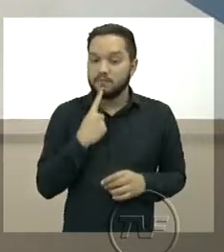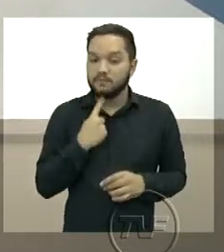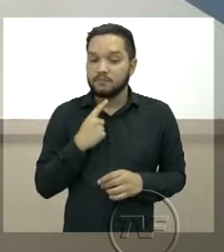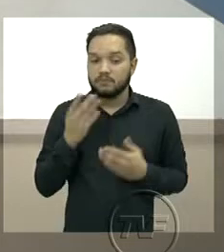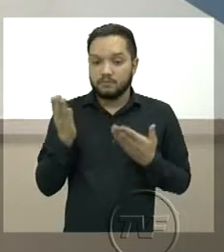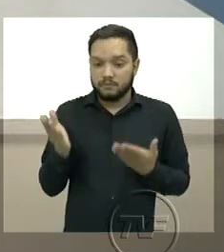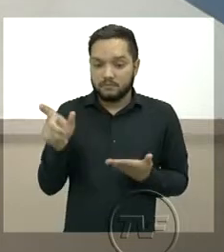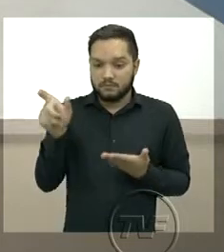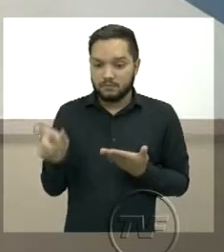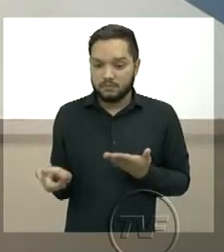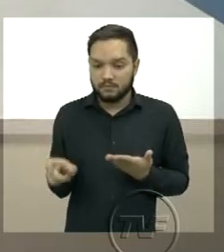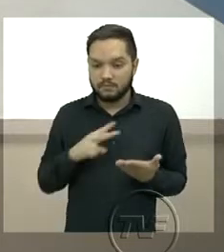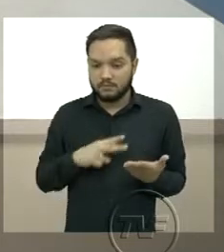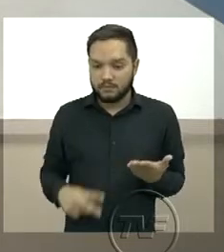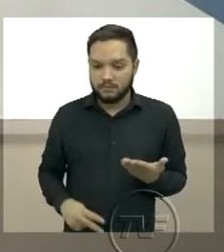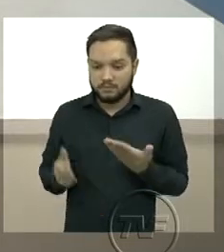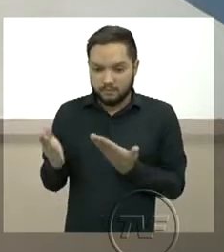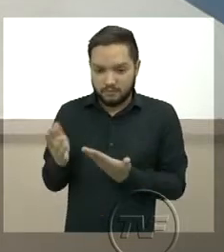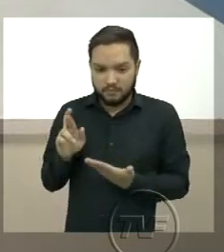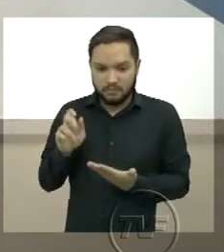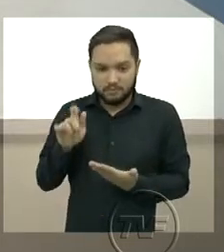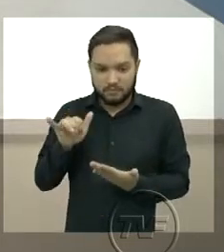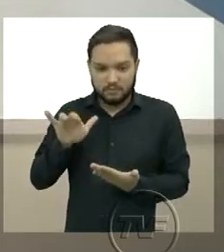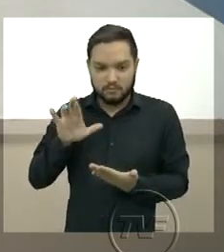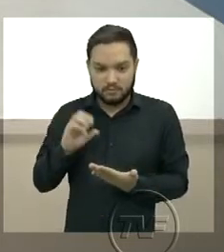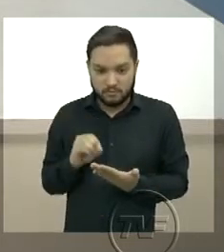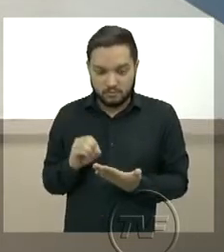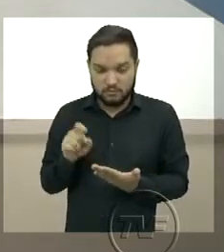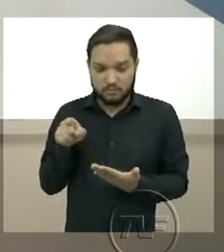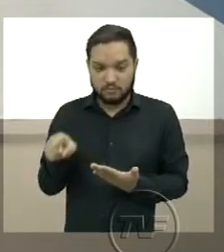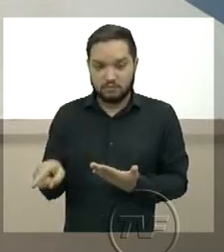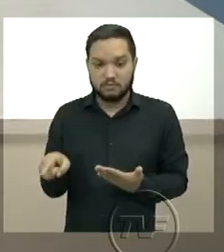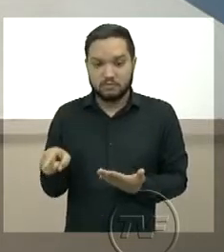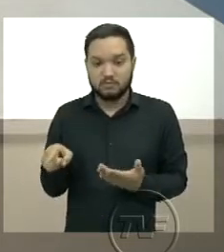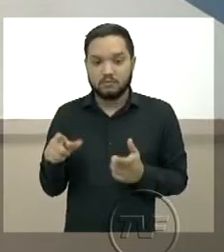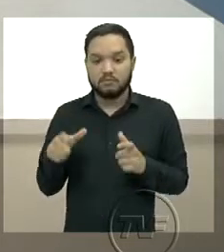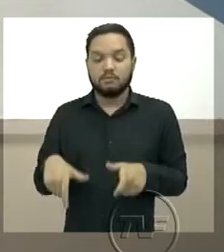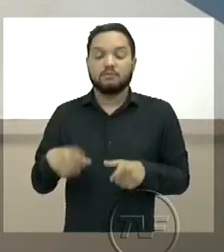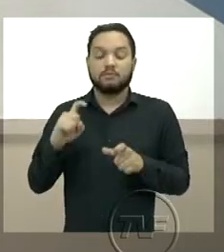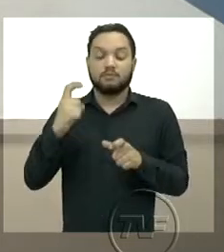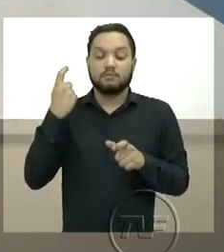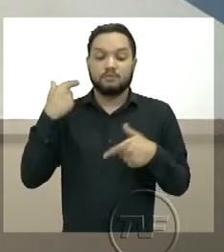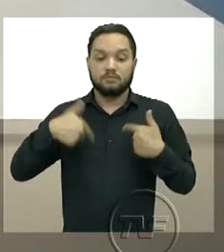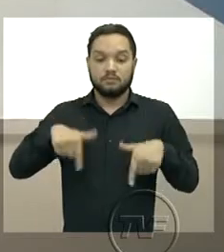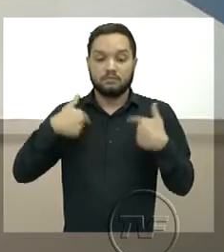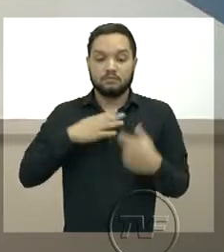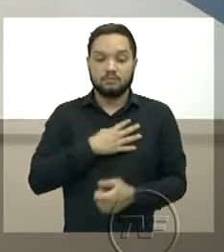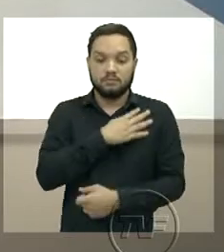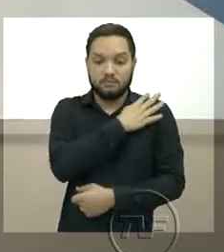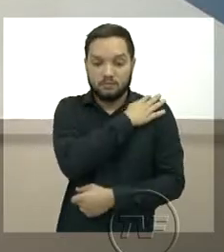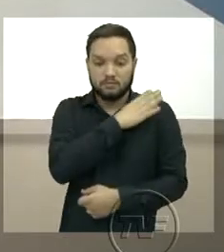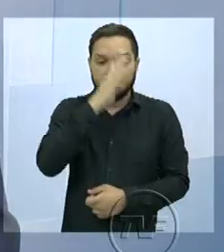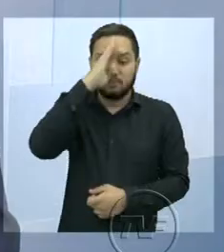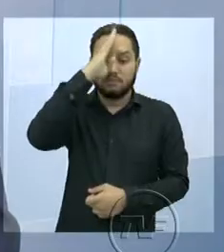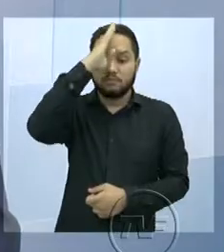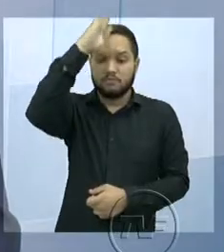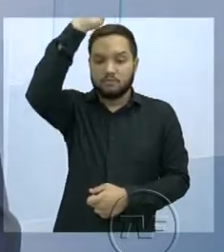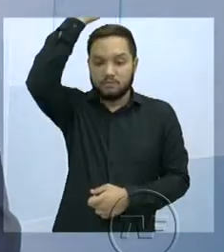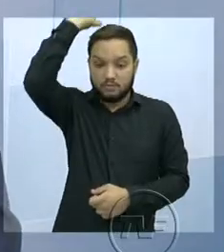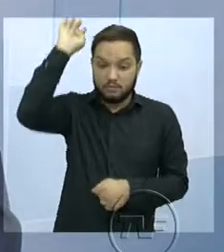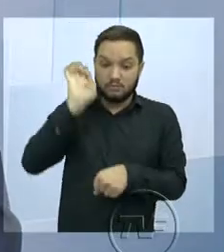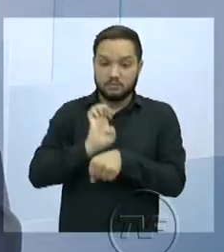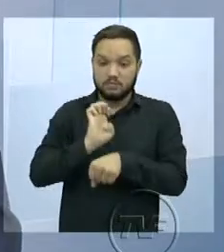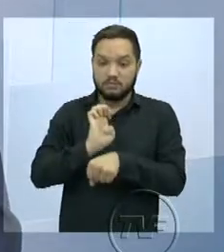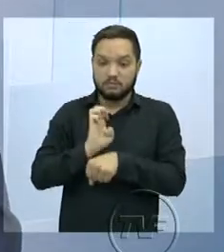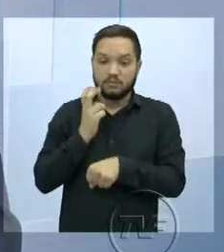do vereador Sargento Reginaldo, o vereador é originário de uma força militar, o Corpo de Bombeiros Militar do Estado do